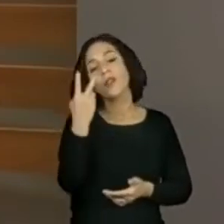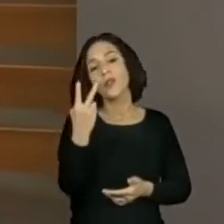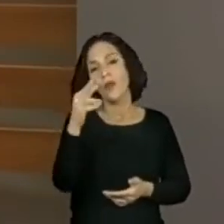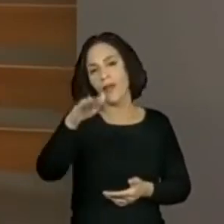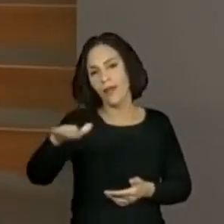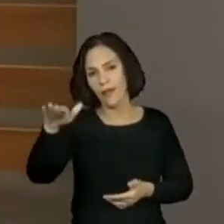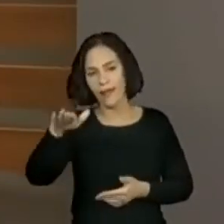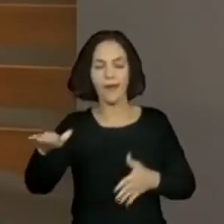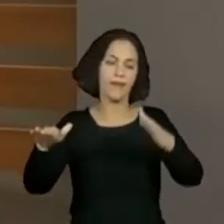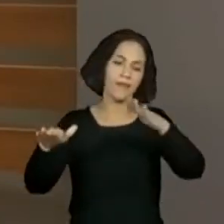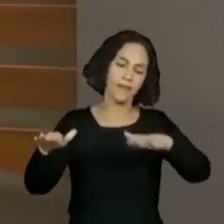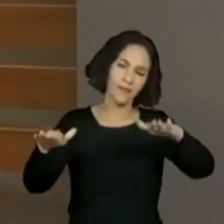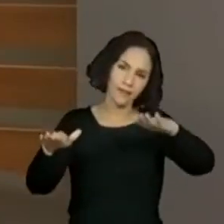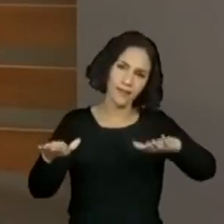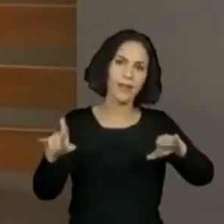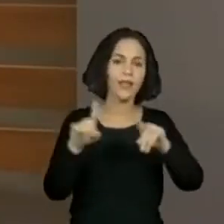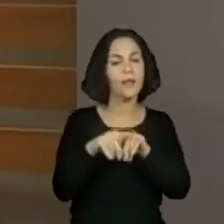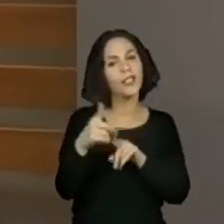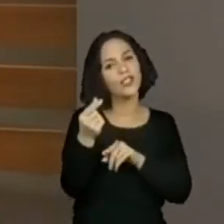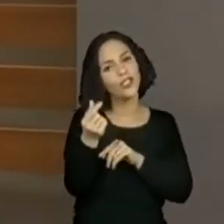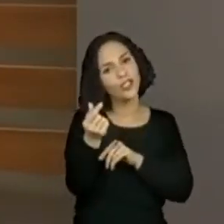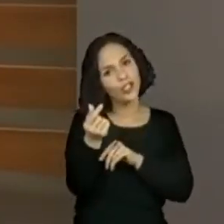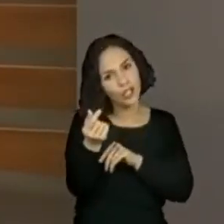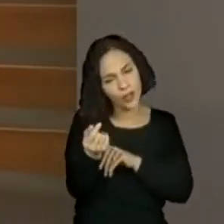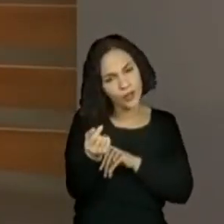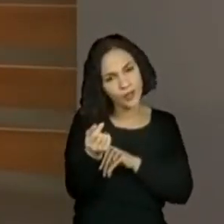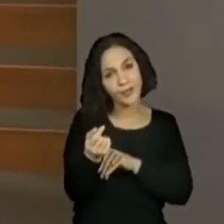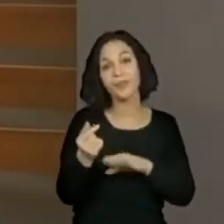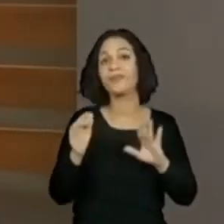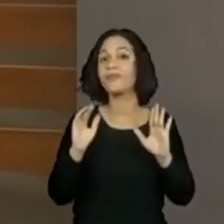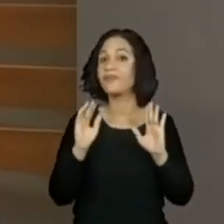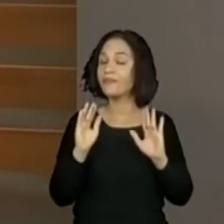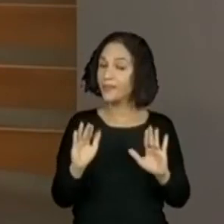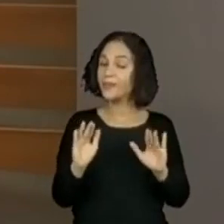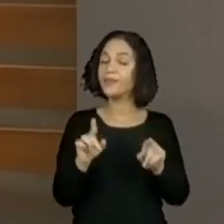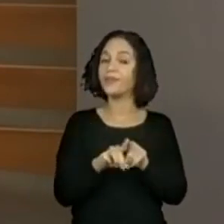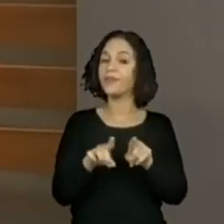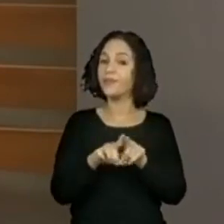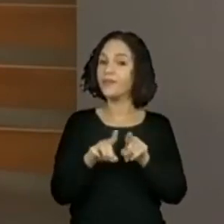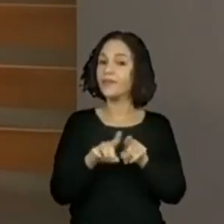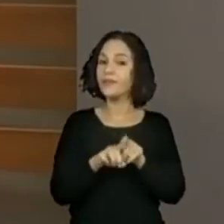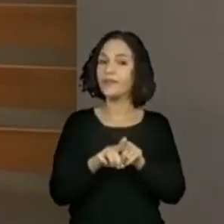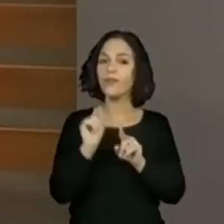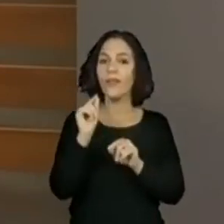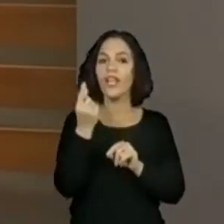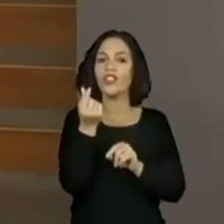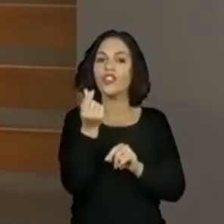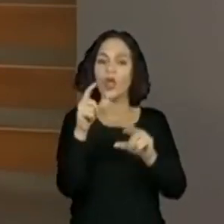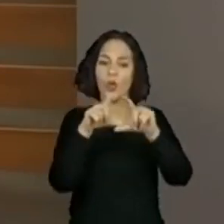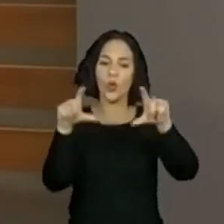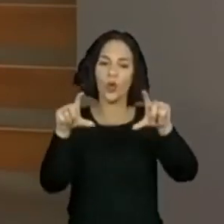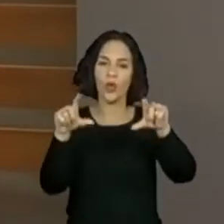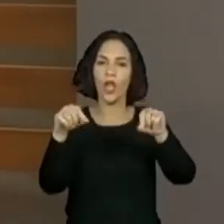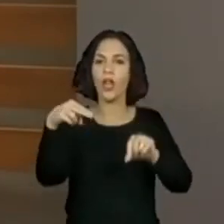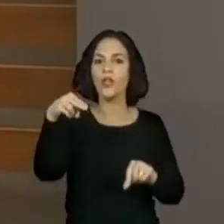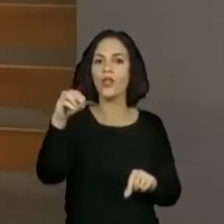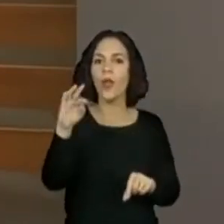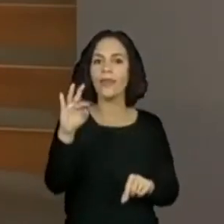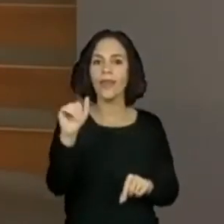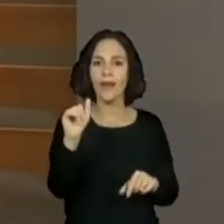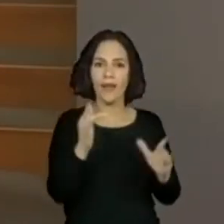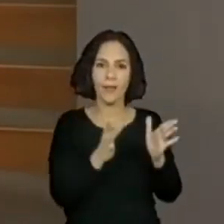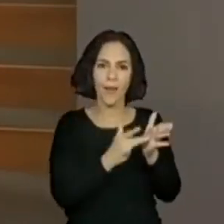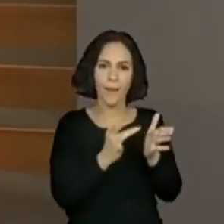a gente já vai pensar no sistema monetário, mas lembrando, a gente vai trabalhar com as cédulas, com as notas.